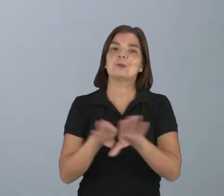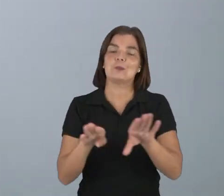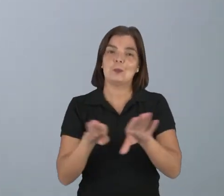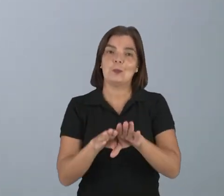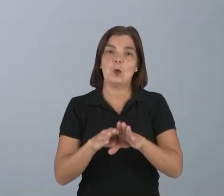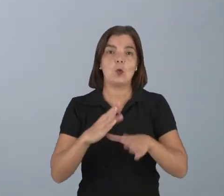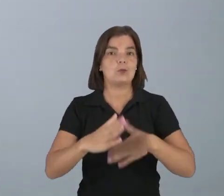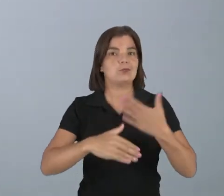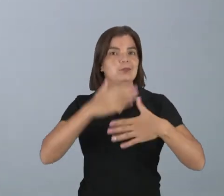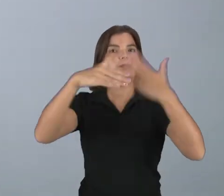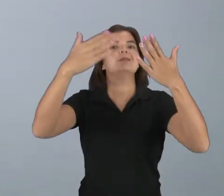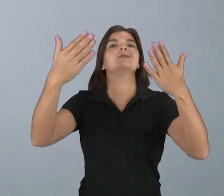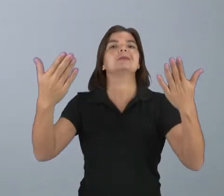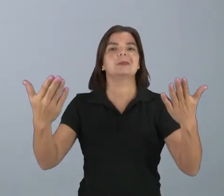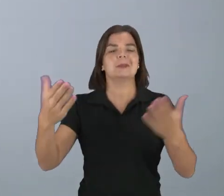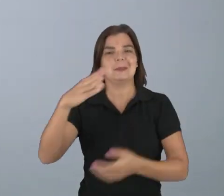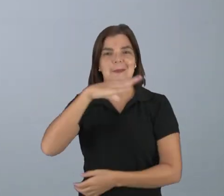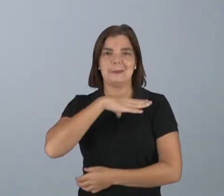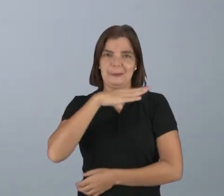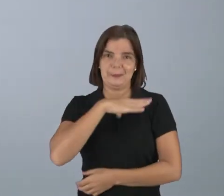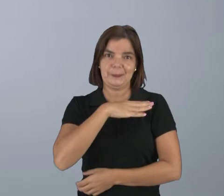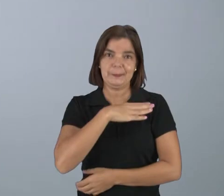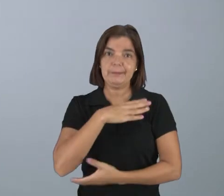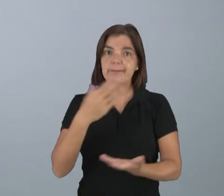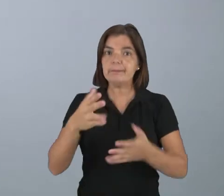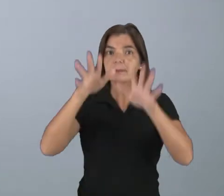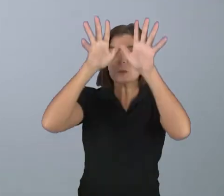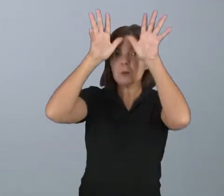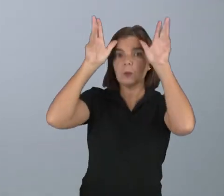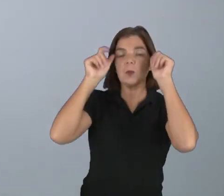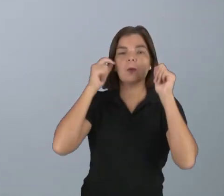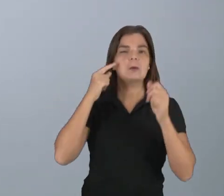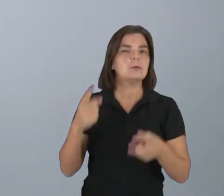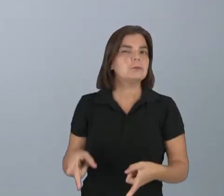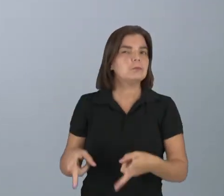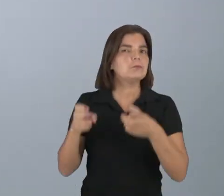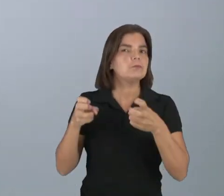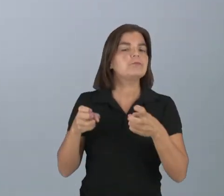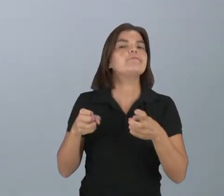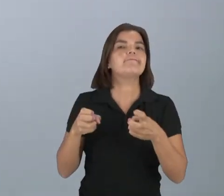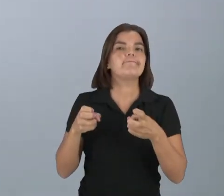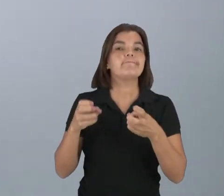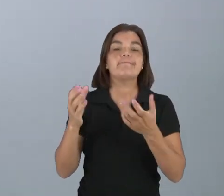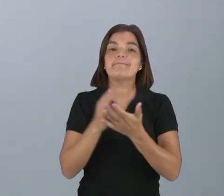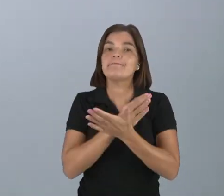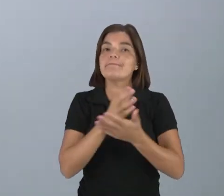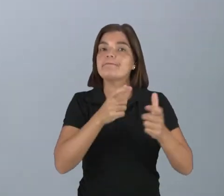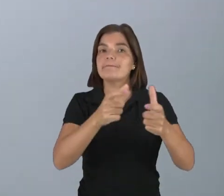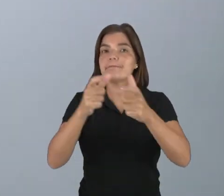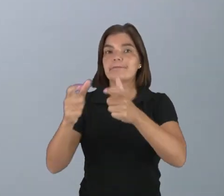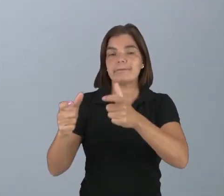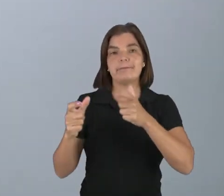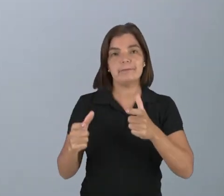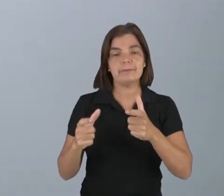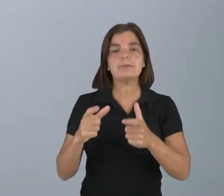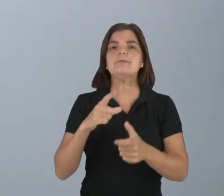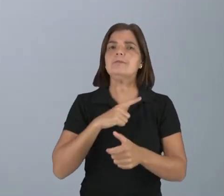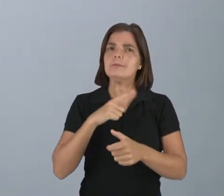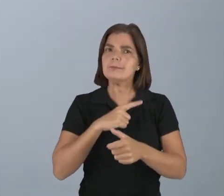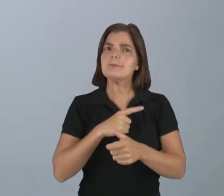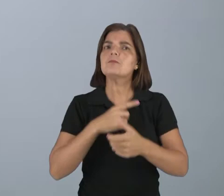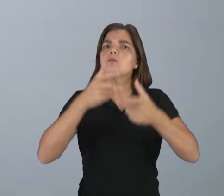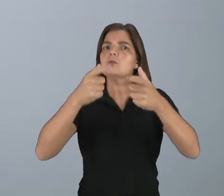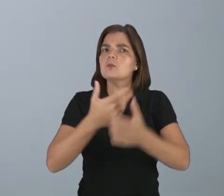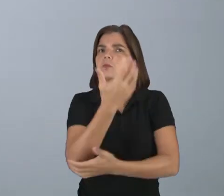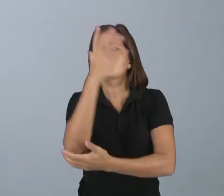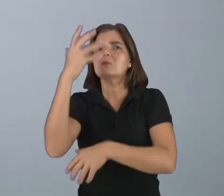o crescimento das cidades. Aqui no Acre você vai perceber isso em vários lugares onde as áreas verdes,